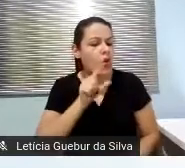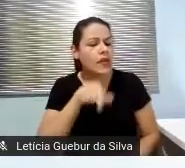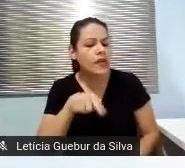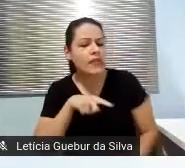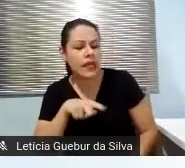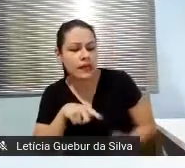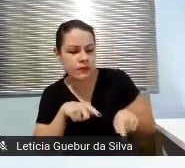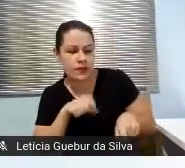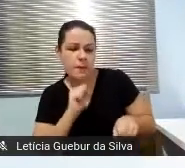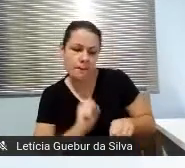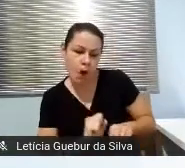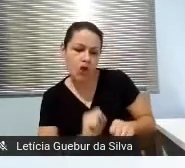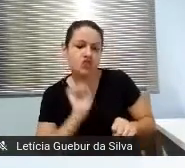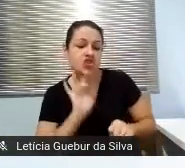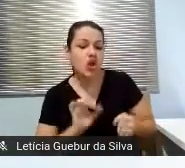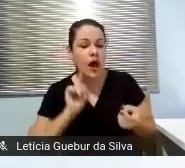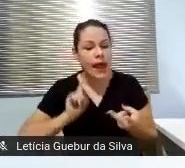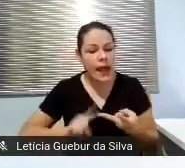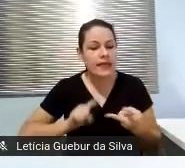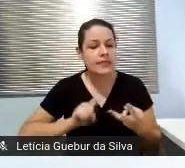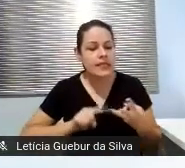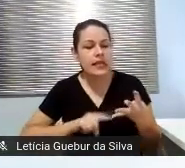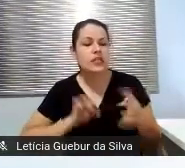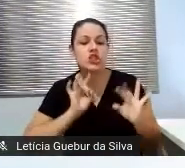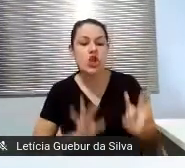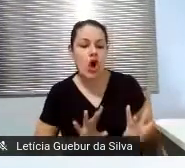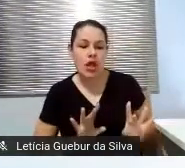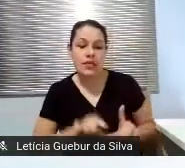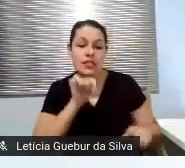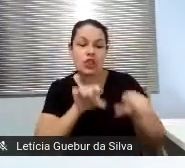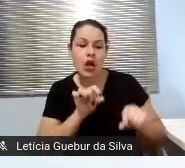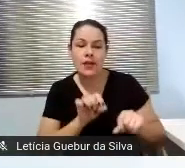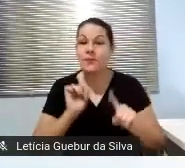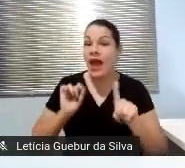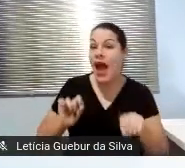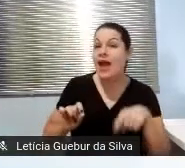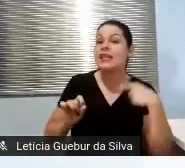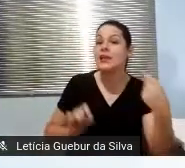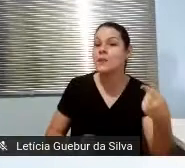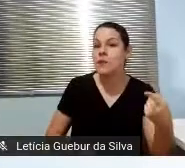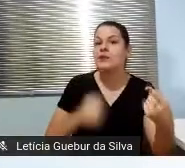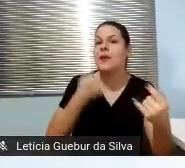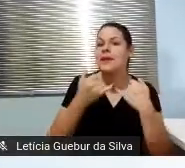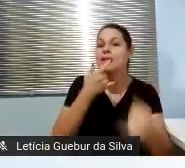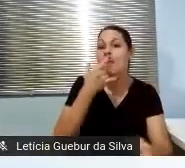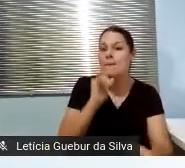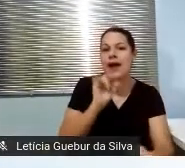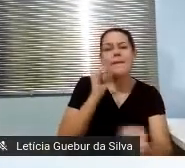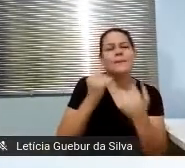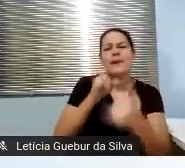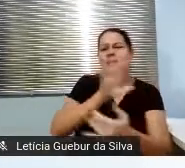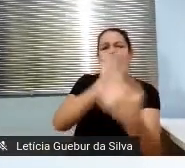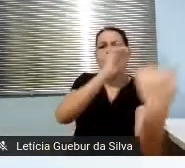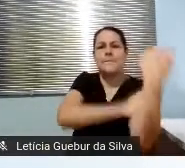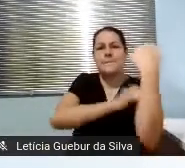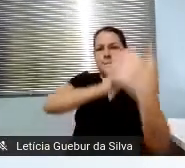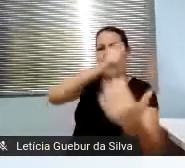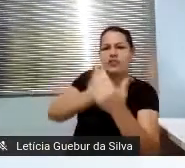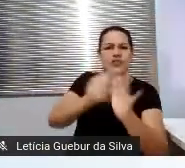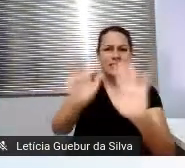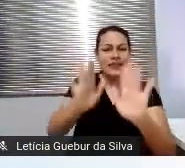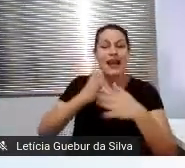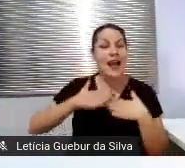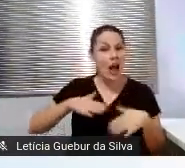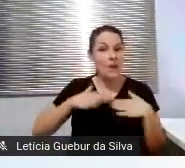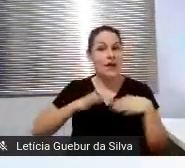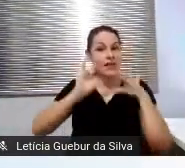você só pode isso, isso e isso. Aí chega o pai, parece ser machista isso, mas é só para a gente ilustrar. Aí Tá chega o muito bom,